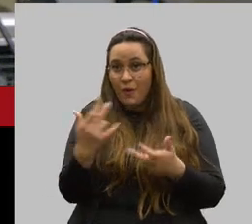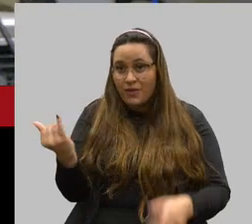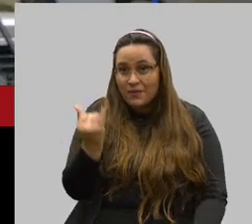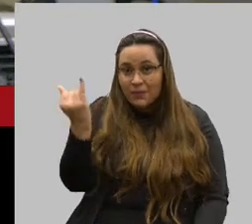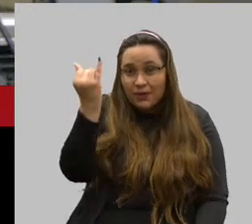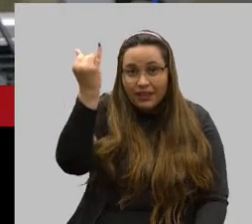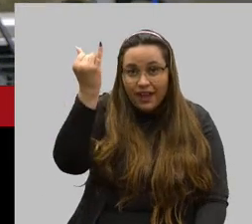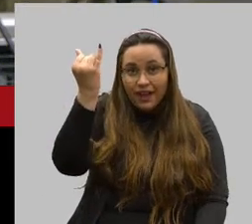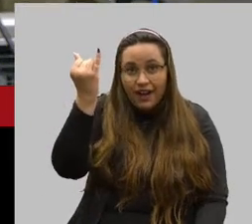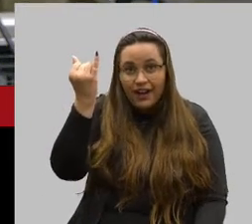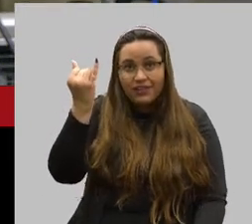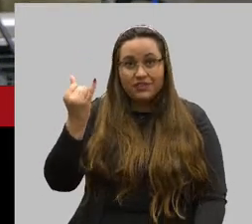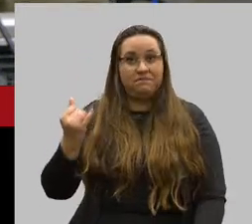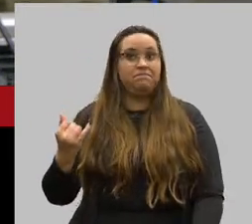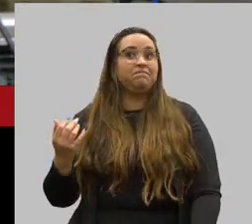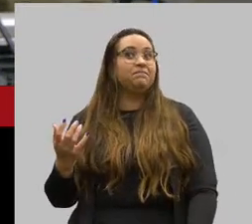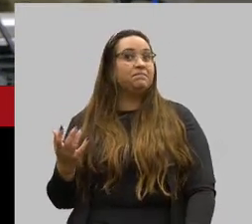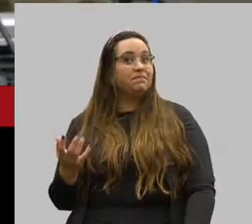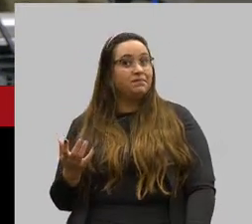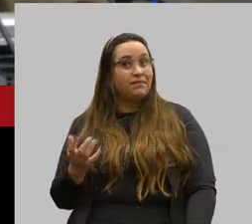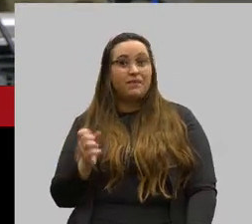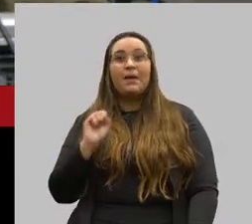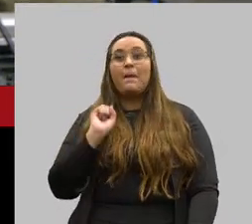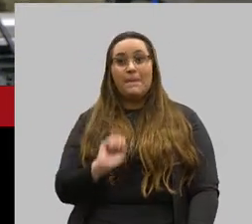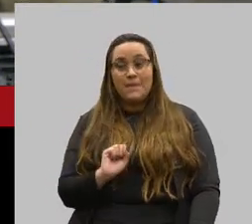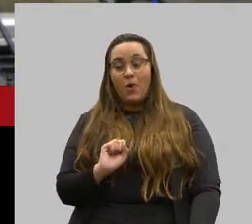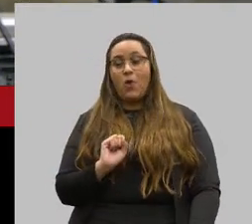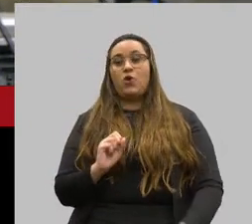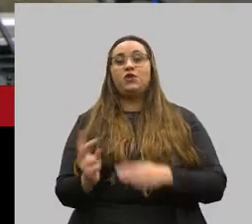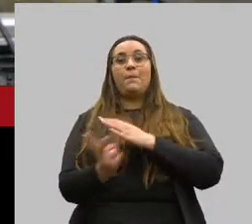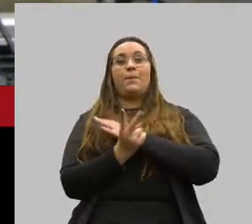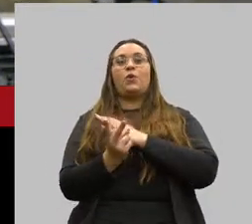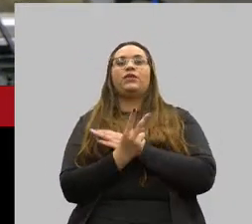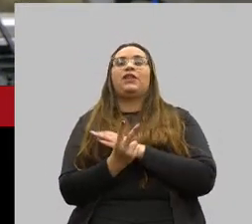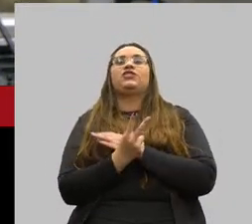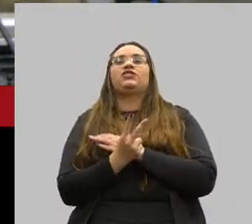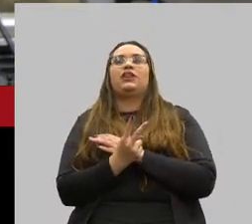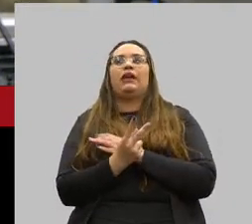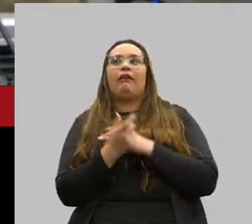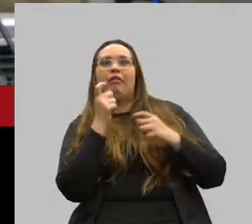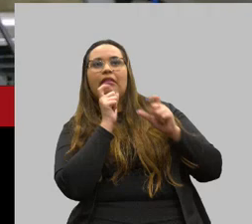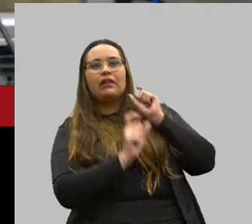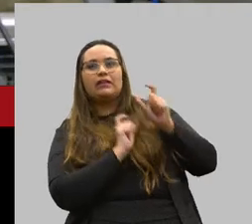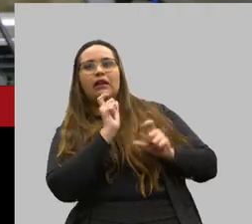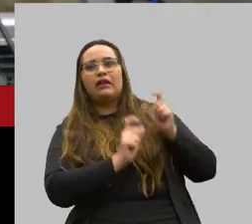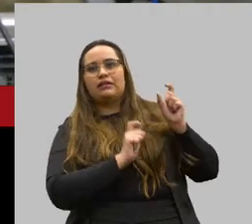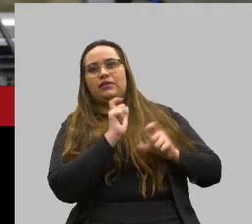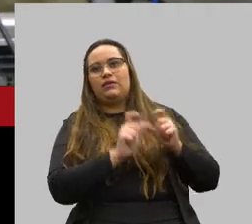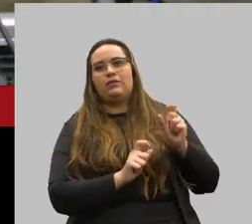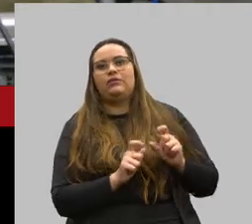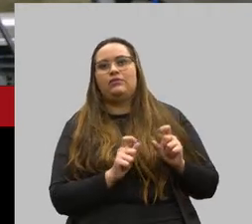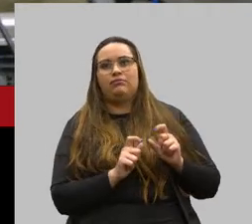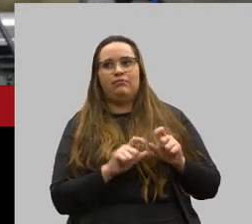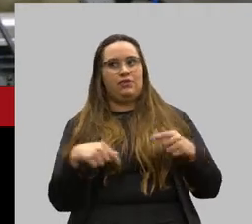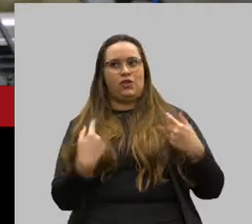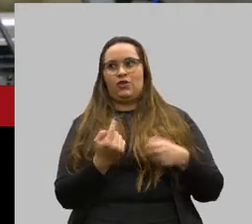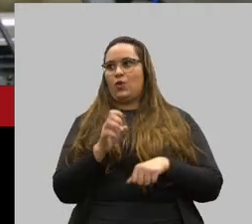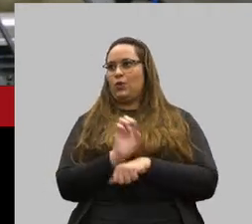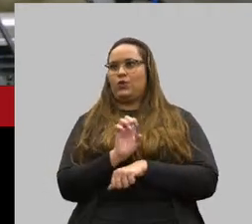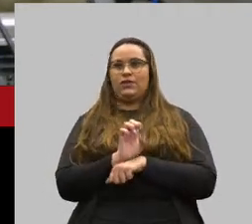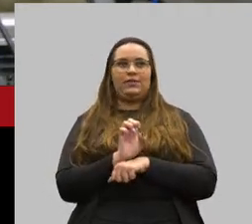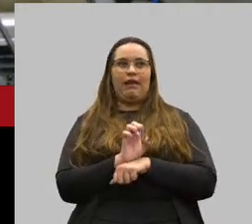criança adolescente pode se proteger das agressões então nós estamos num estado que a